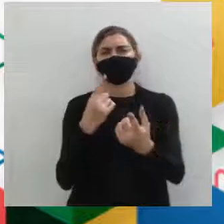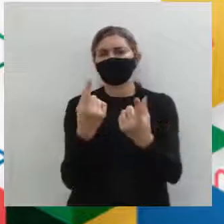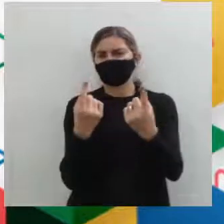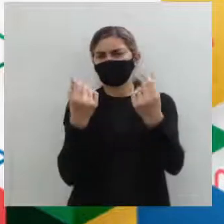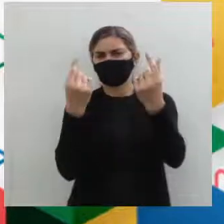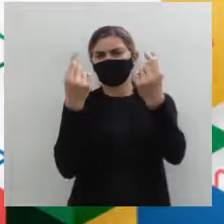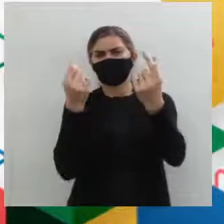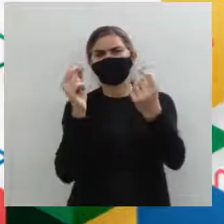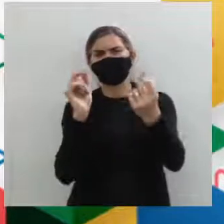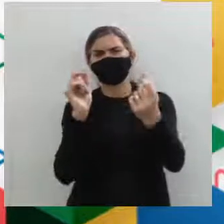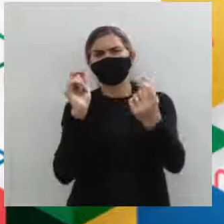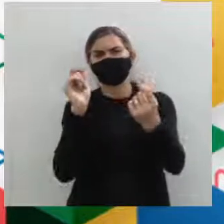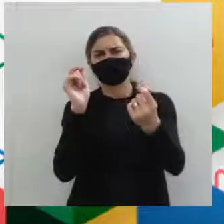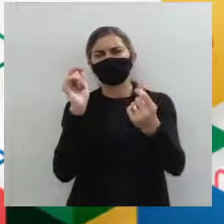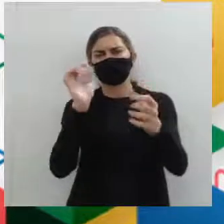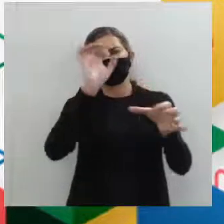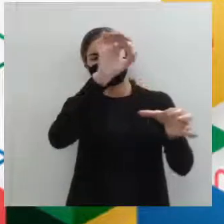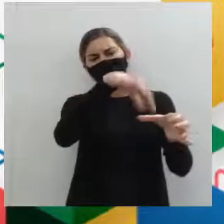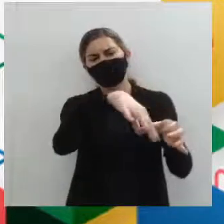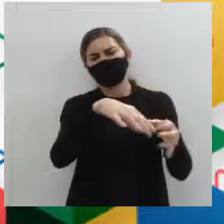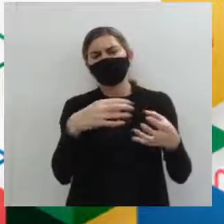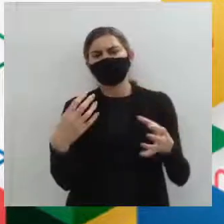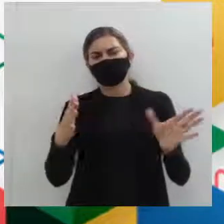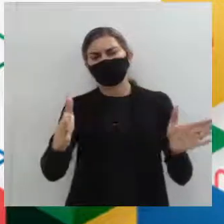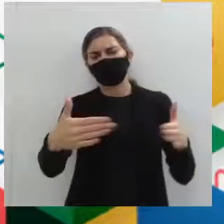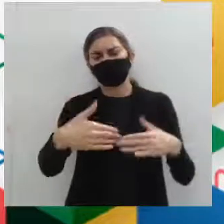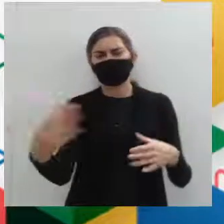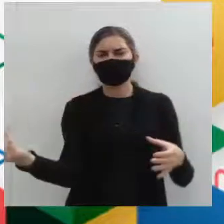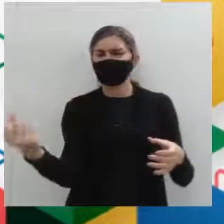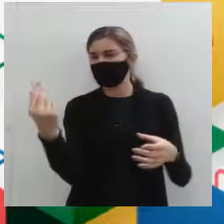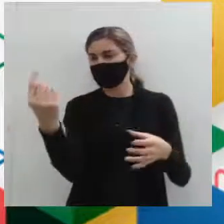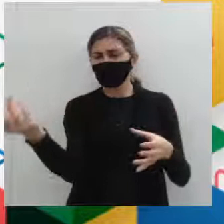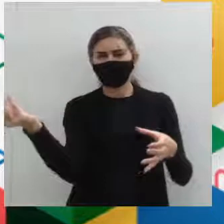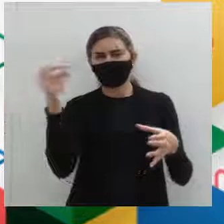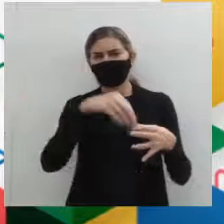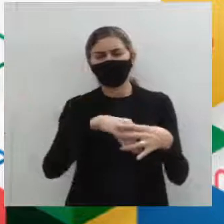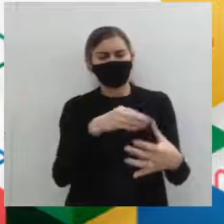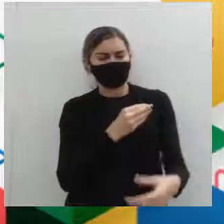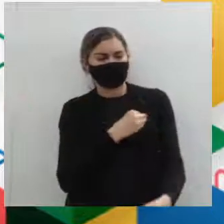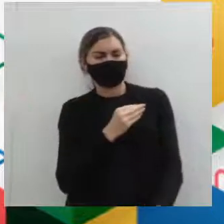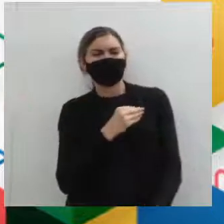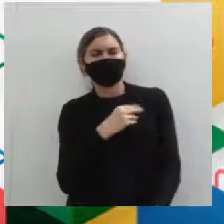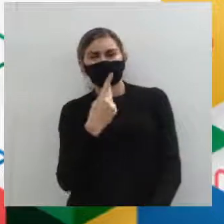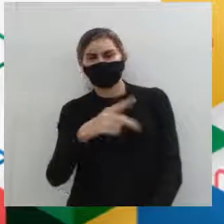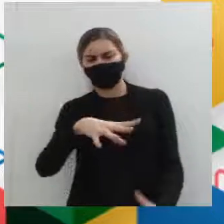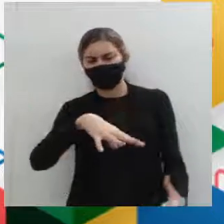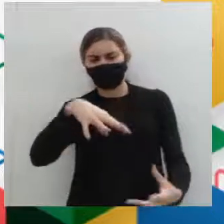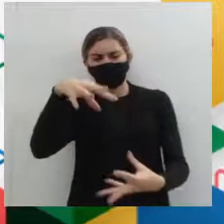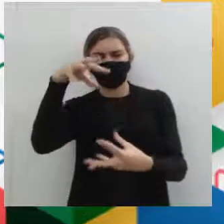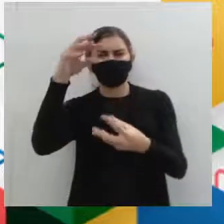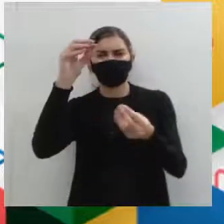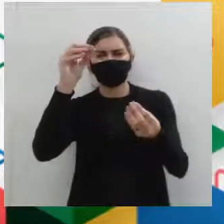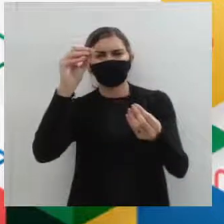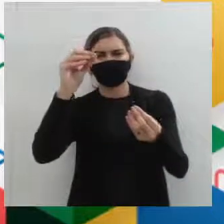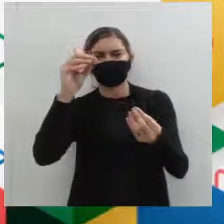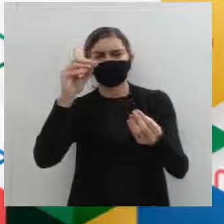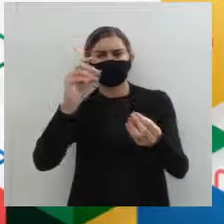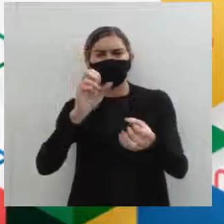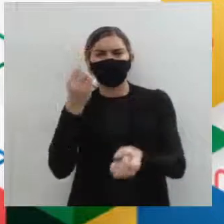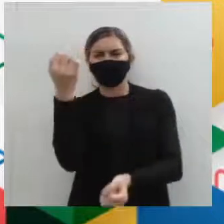dinheiro jogado na caixa. Ou seja, o pecado, a sua alma sairia do